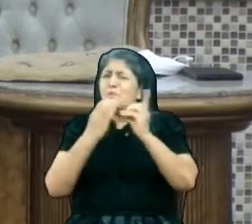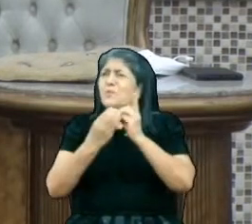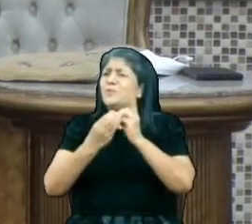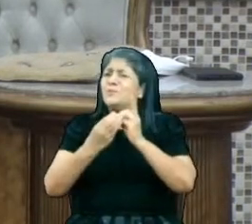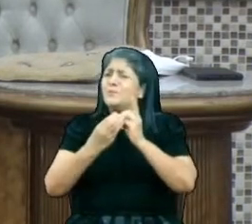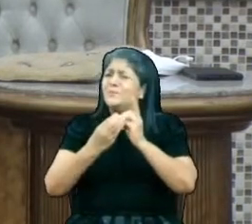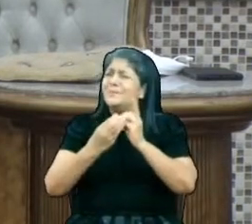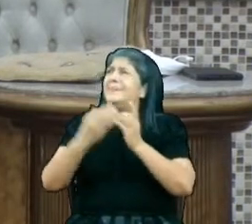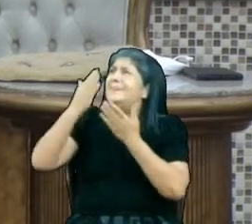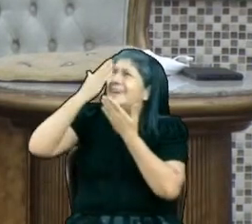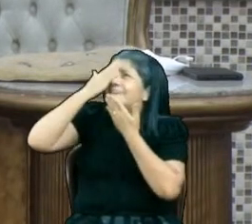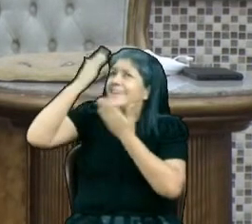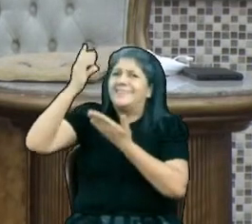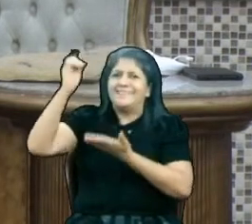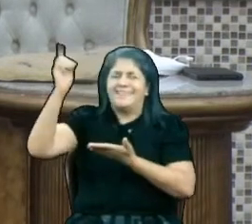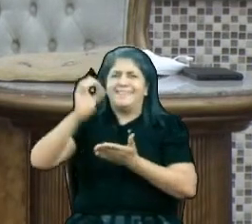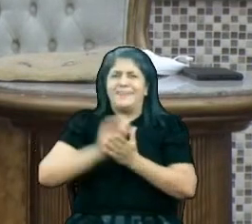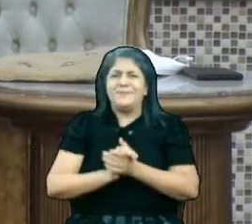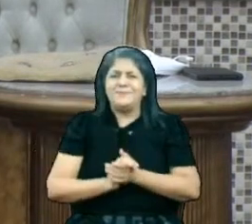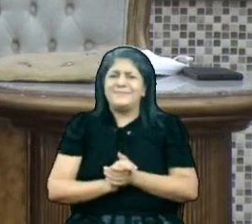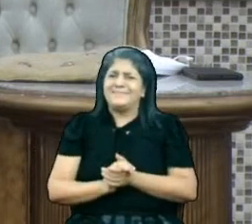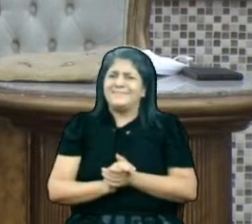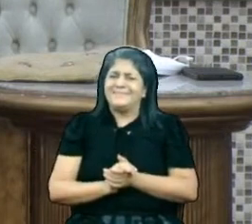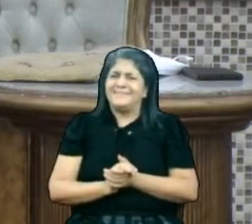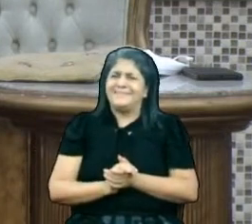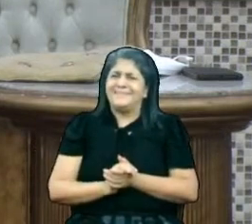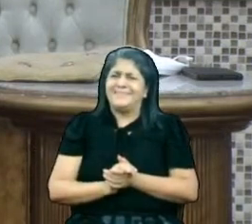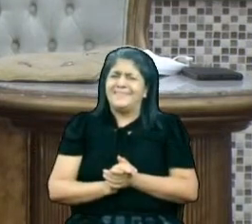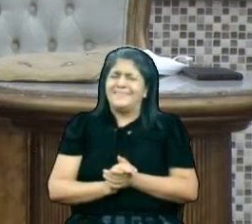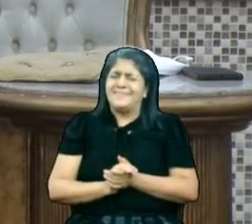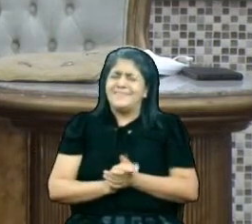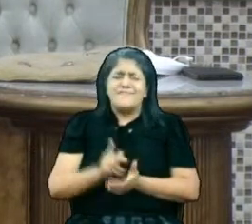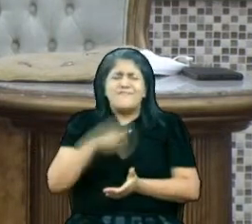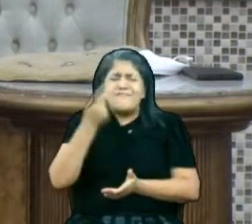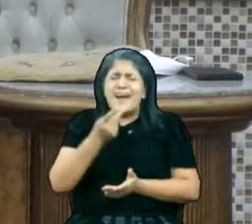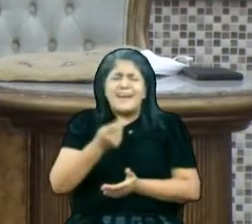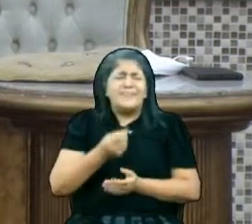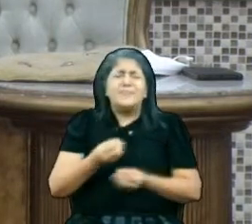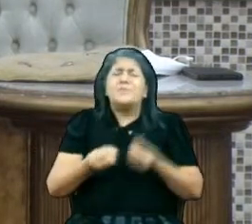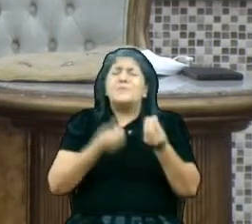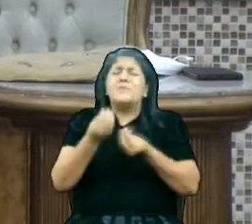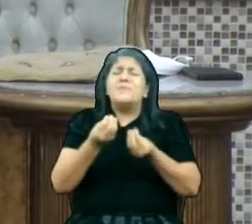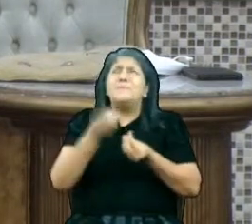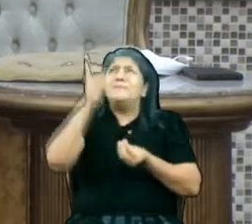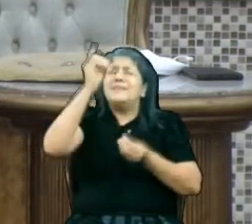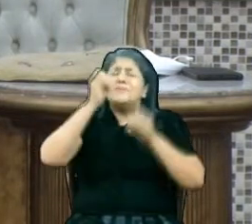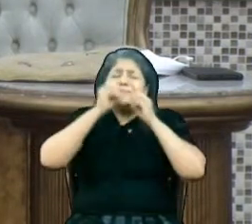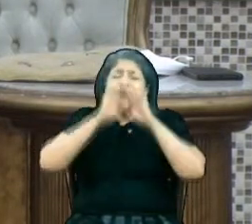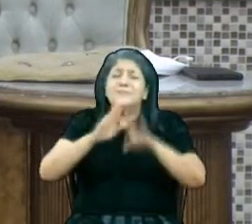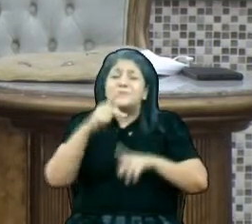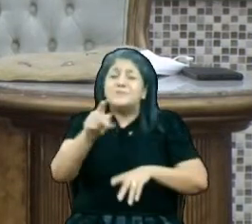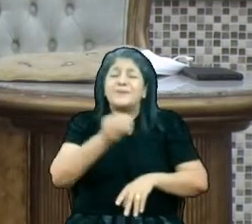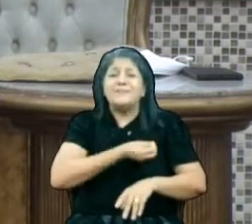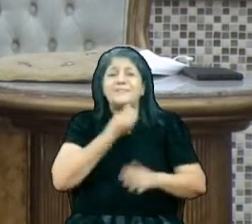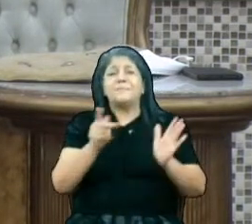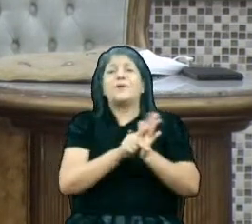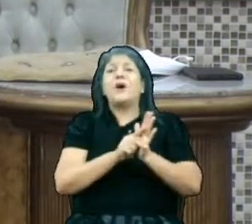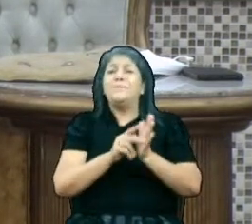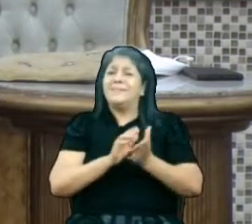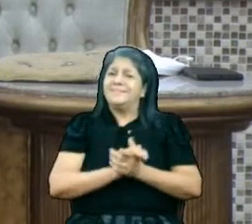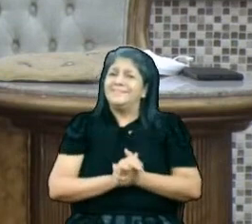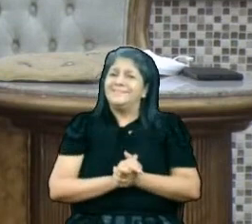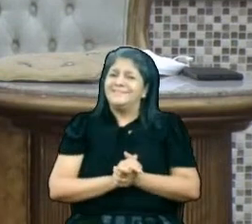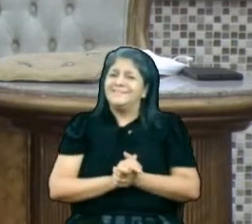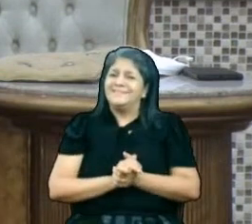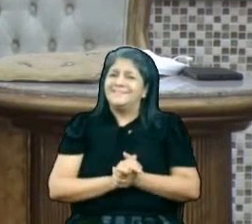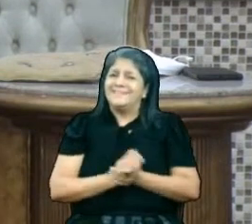coisa e quando você estiver um único alguém curte as maravilhas do senhor que ele tem feito em sua vida que ele